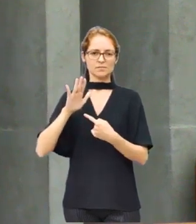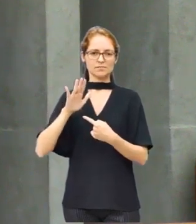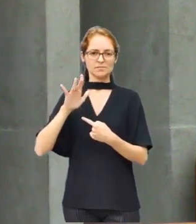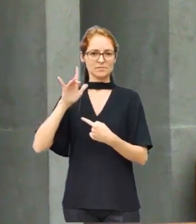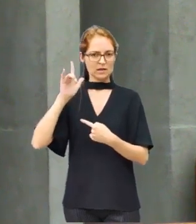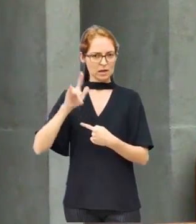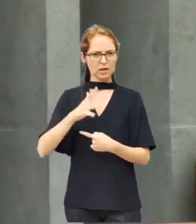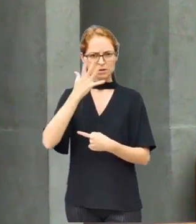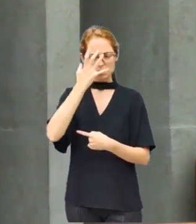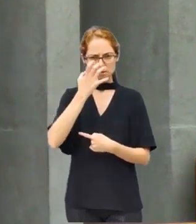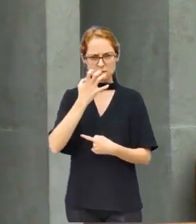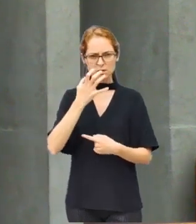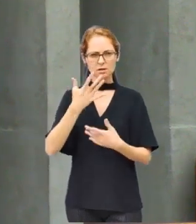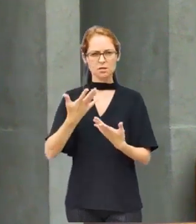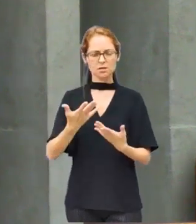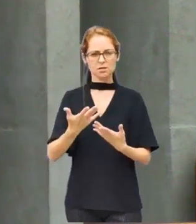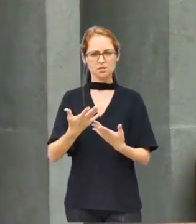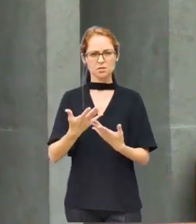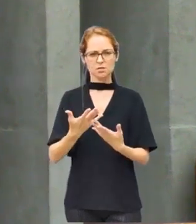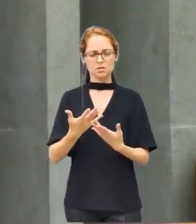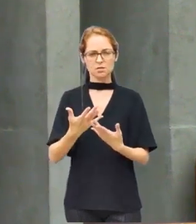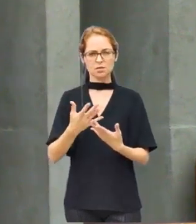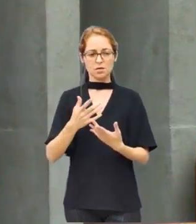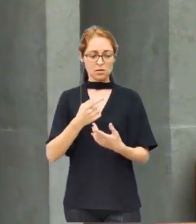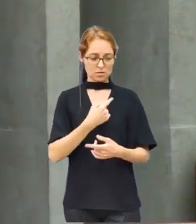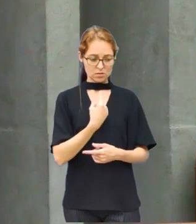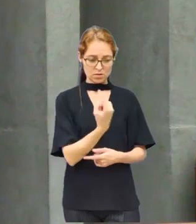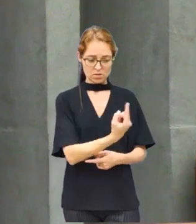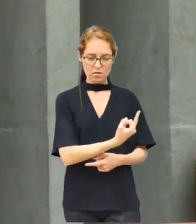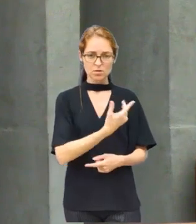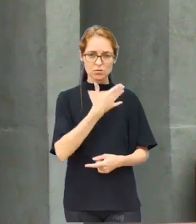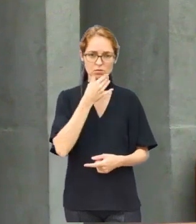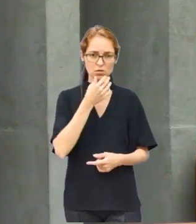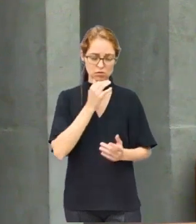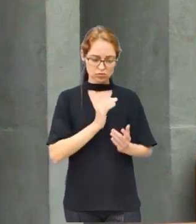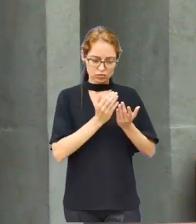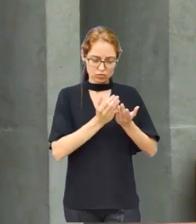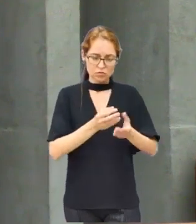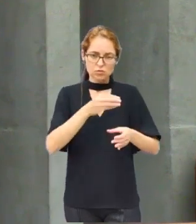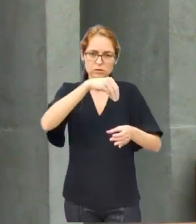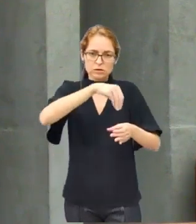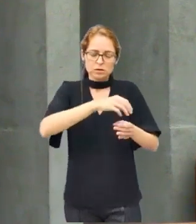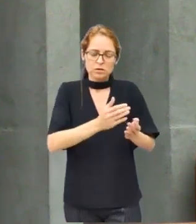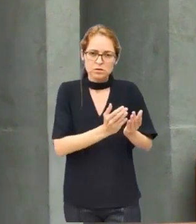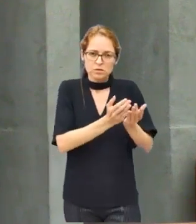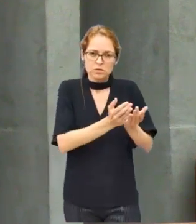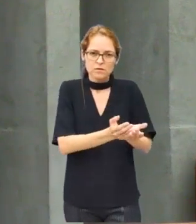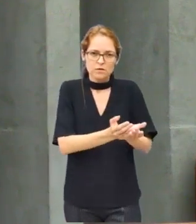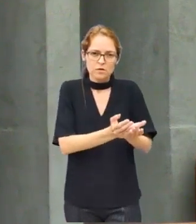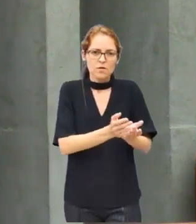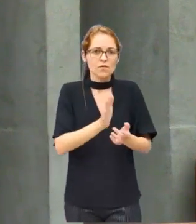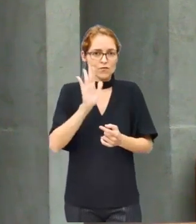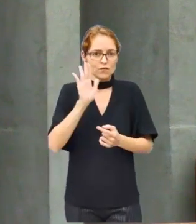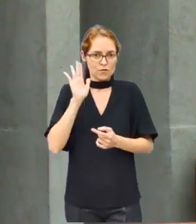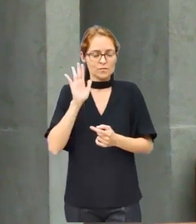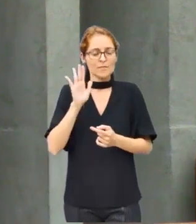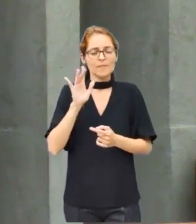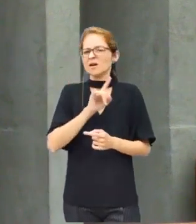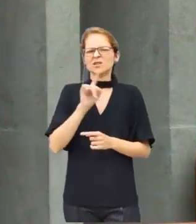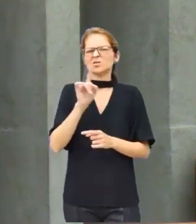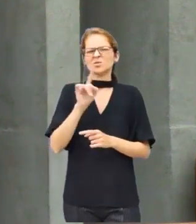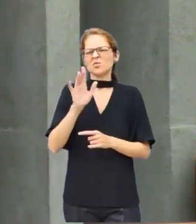extremamente sério. O fato deles terem feito votos, e a Bíblia vai falar para nós a respeito disso, não faz voto não, mas se